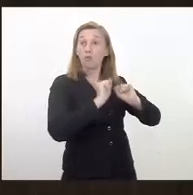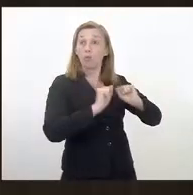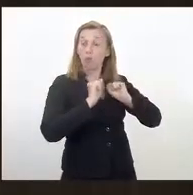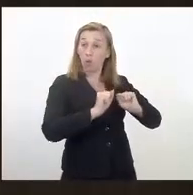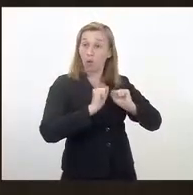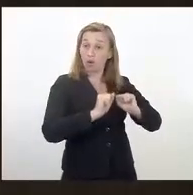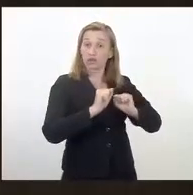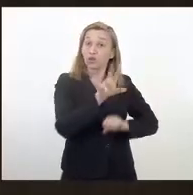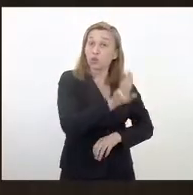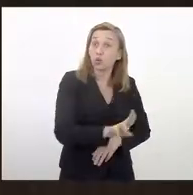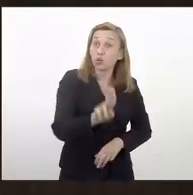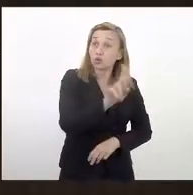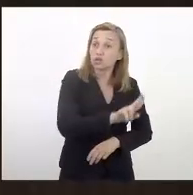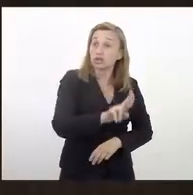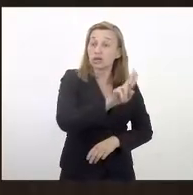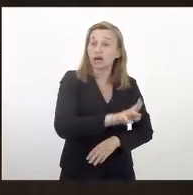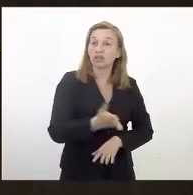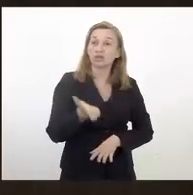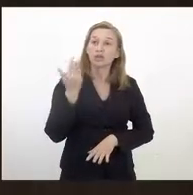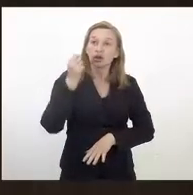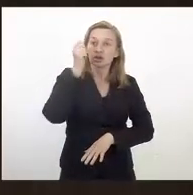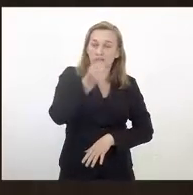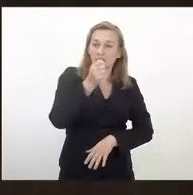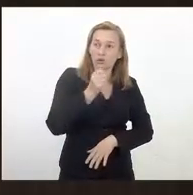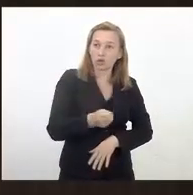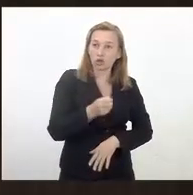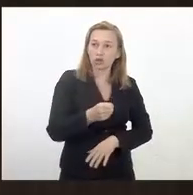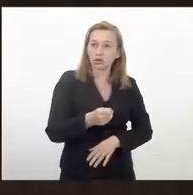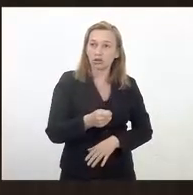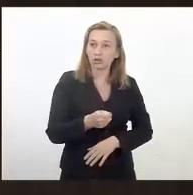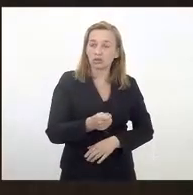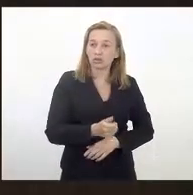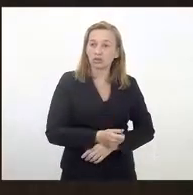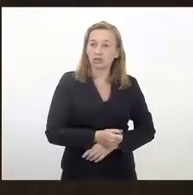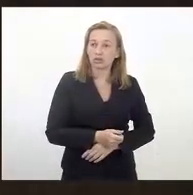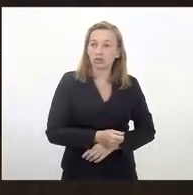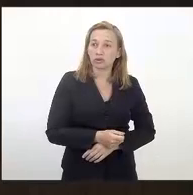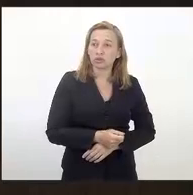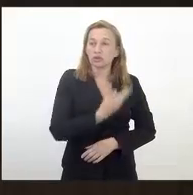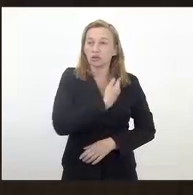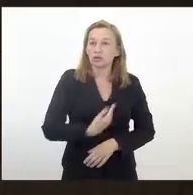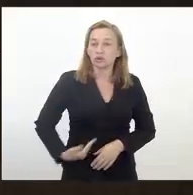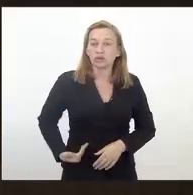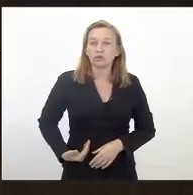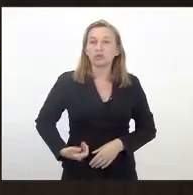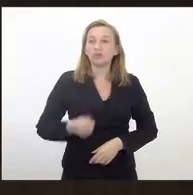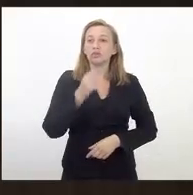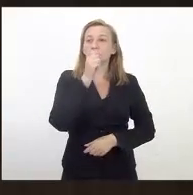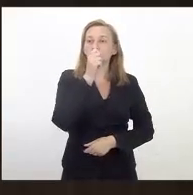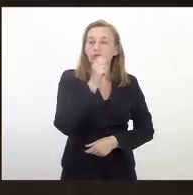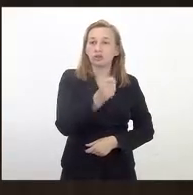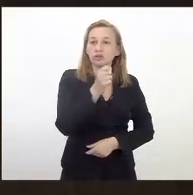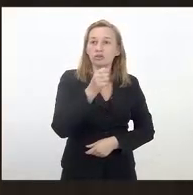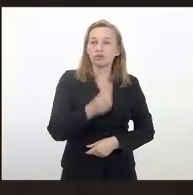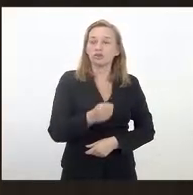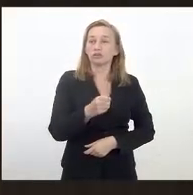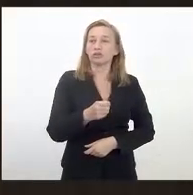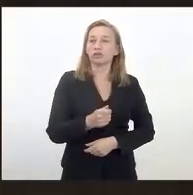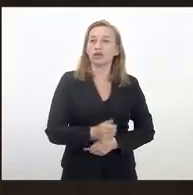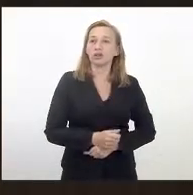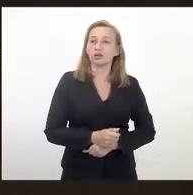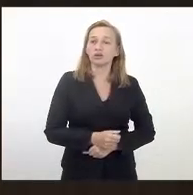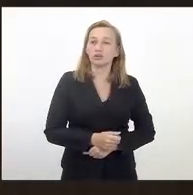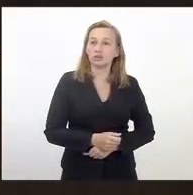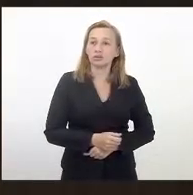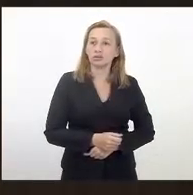sido utilizada na época da ditadura militar na época da do governo autoritário e de perseguição e